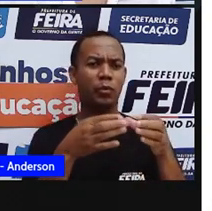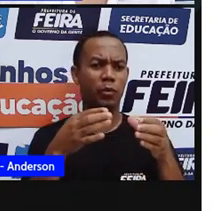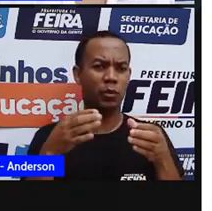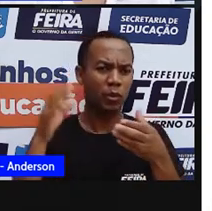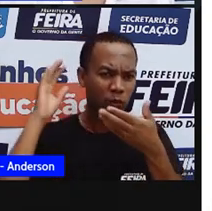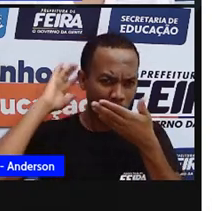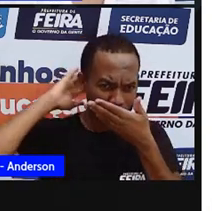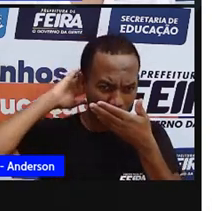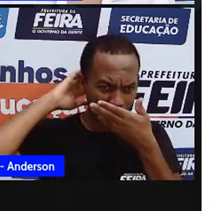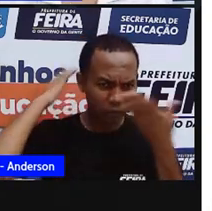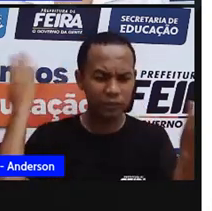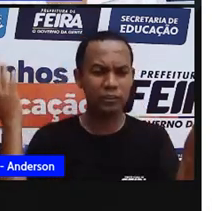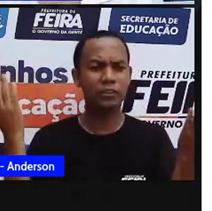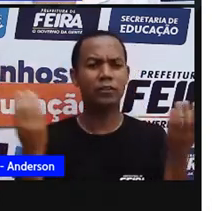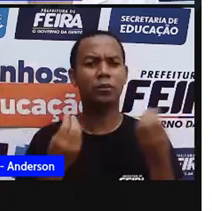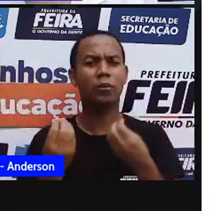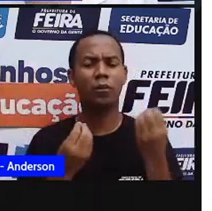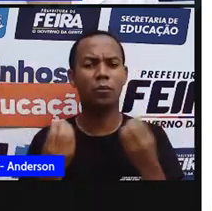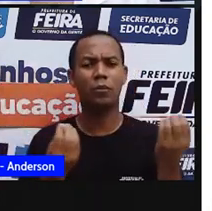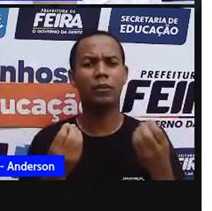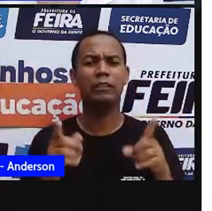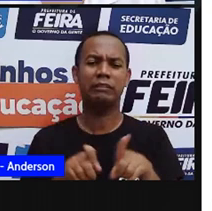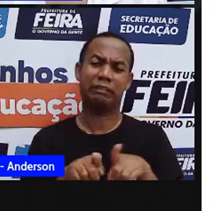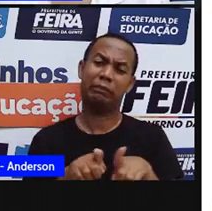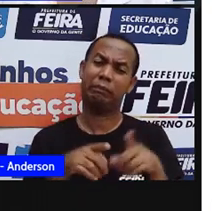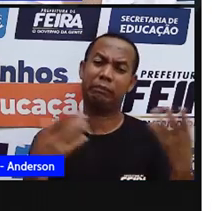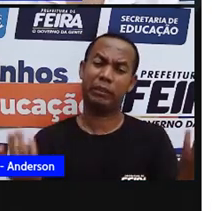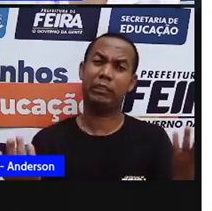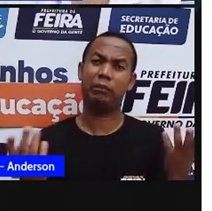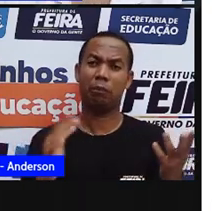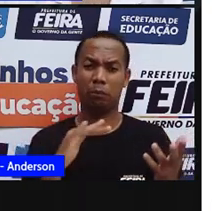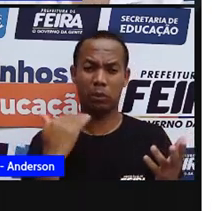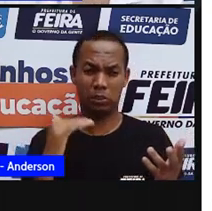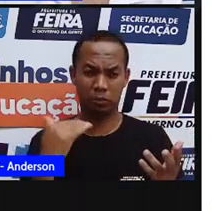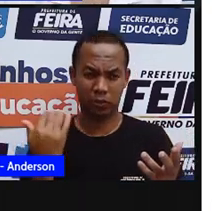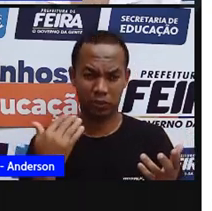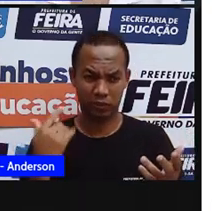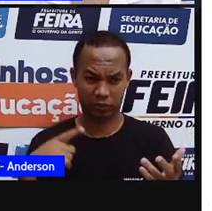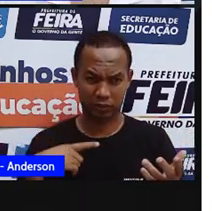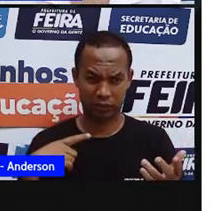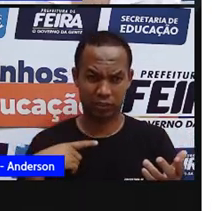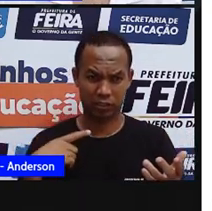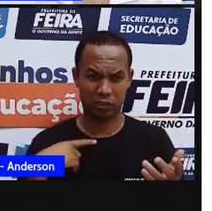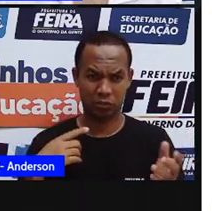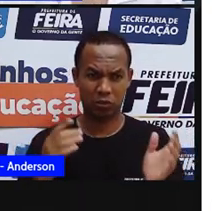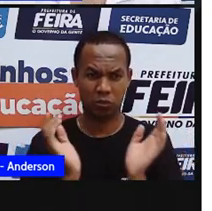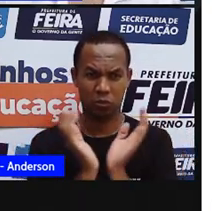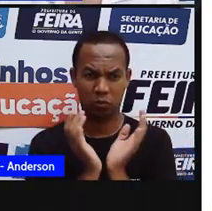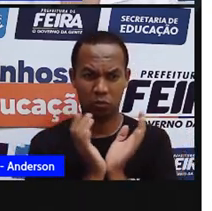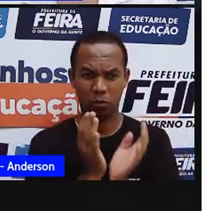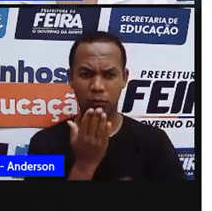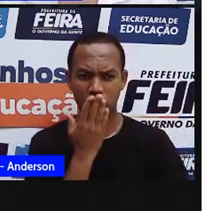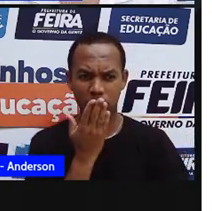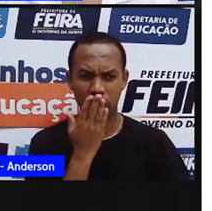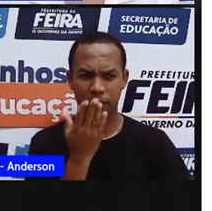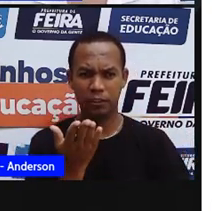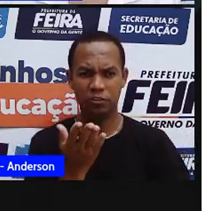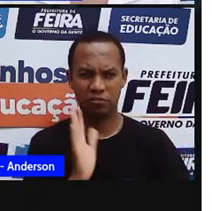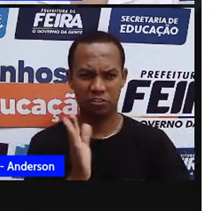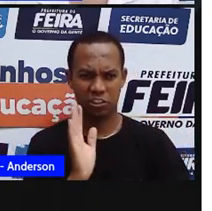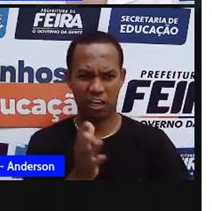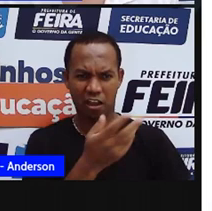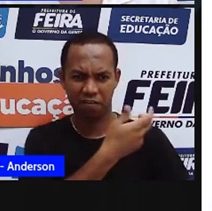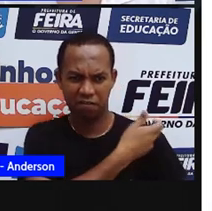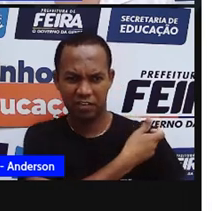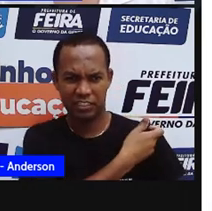de pandemia? Será que as mortes estão chegando para eles também? Será que a vacina já chegou para